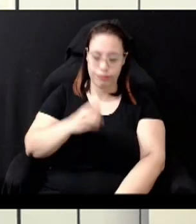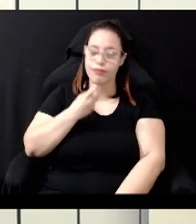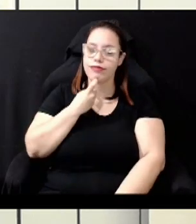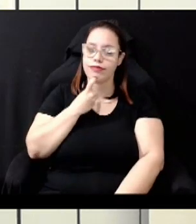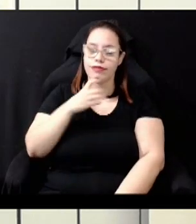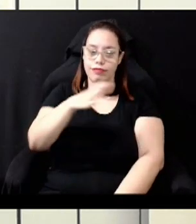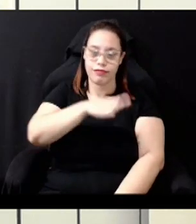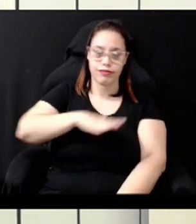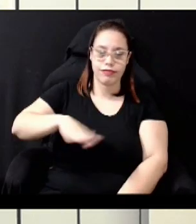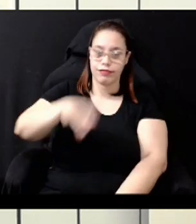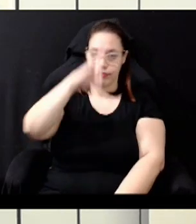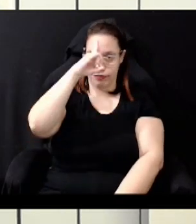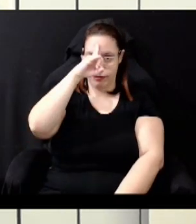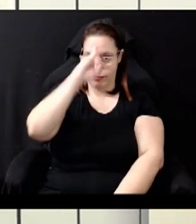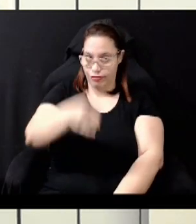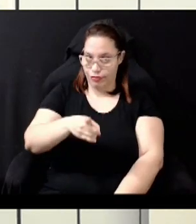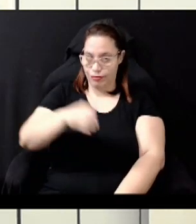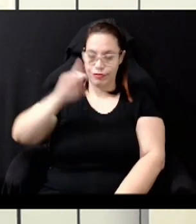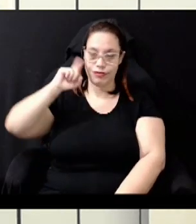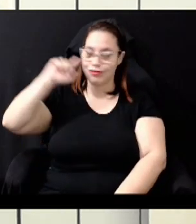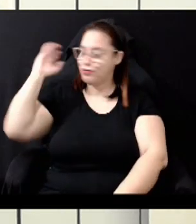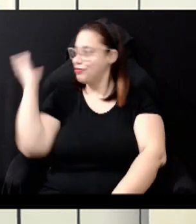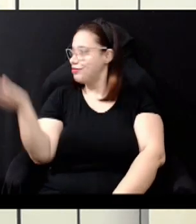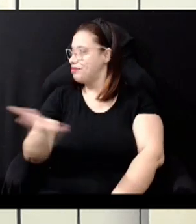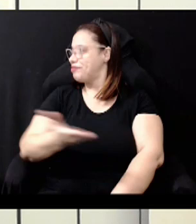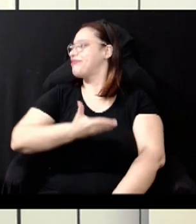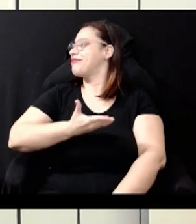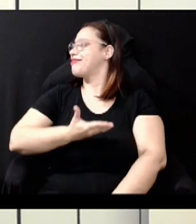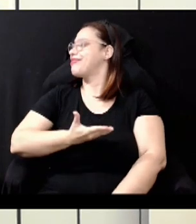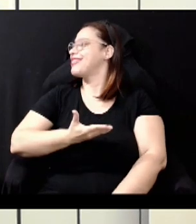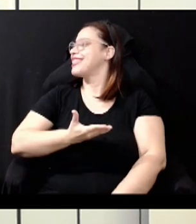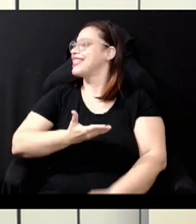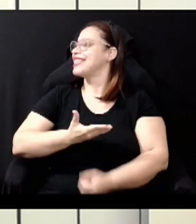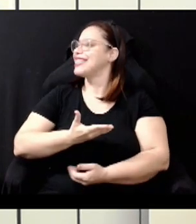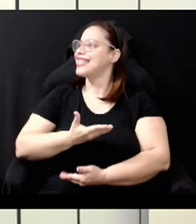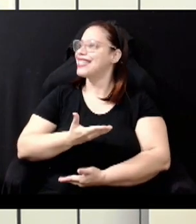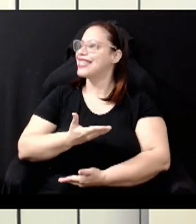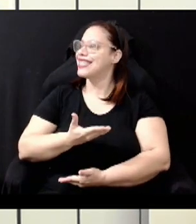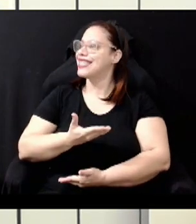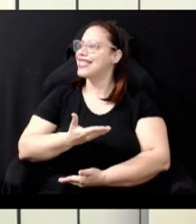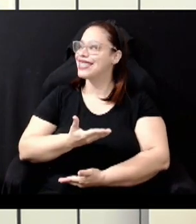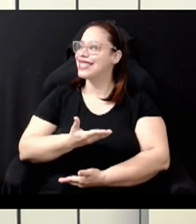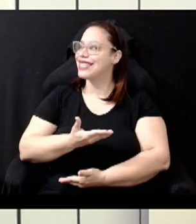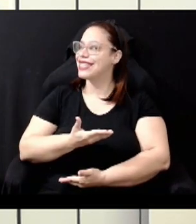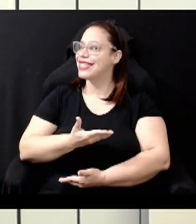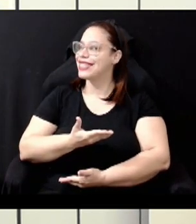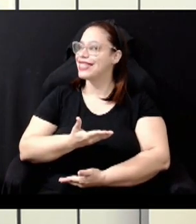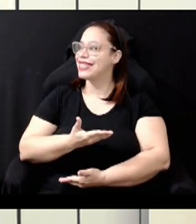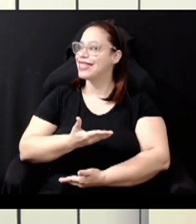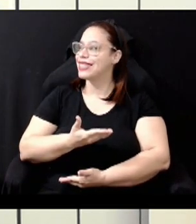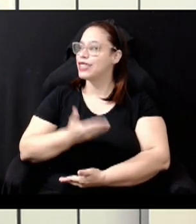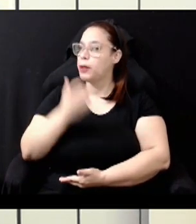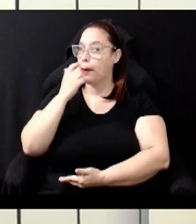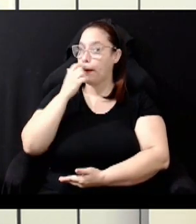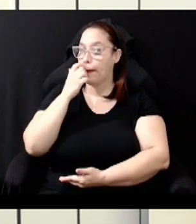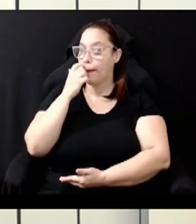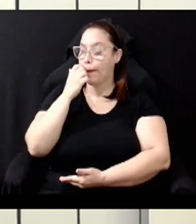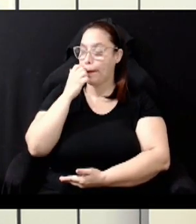para você que é de Campinas e região, pode ir direto no número que já aparece aqui na sua tela. É o